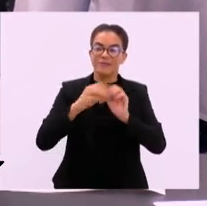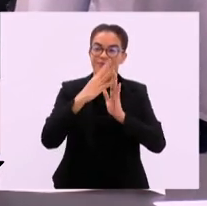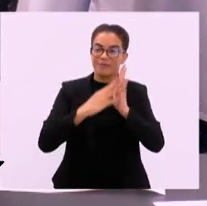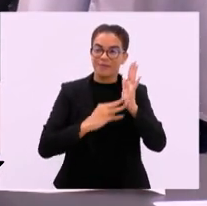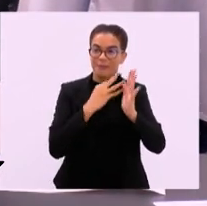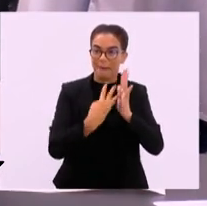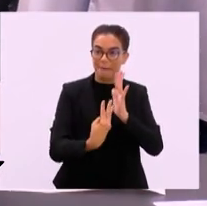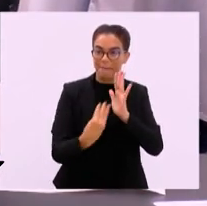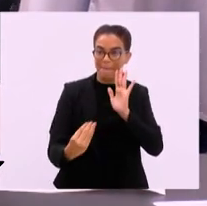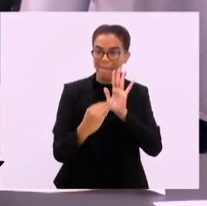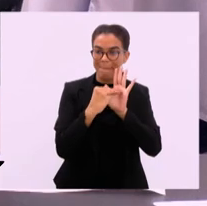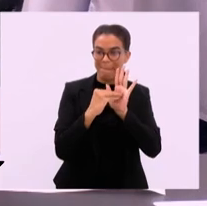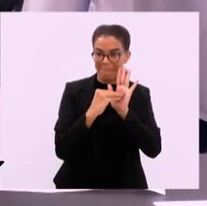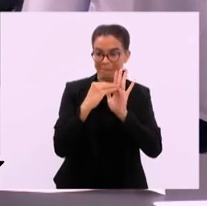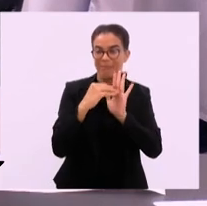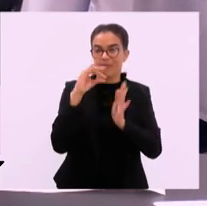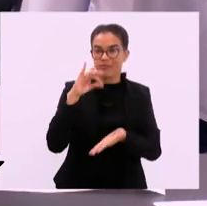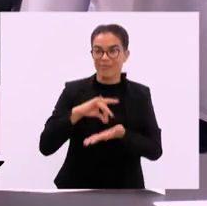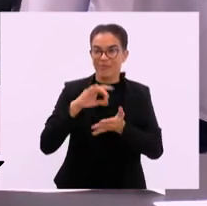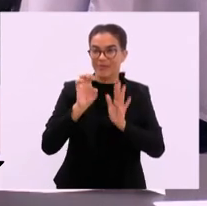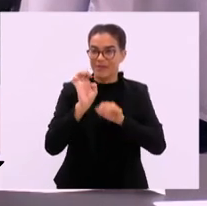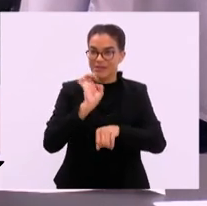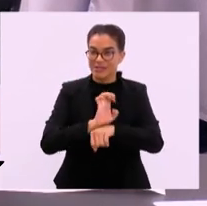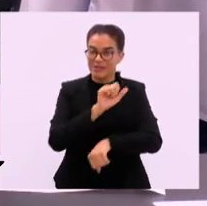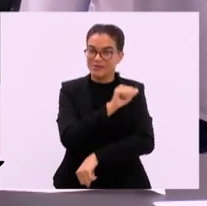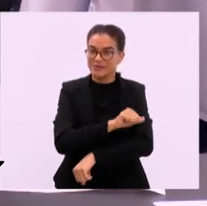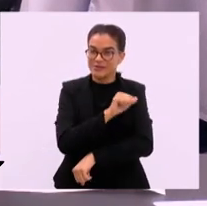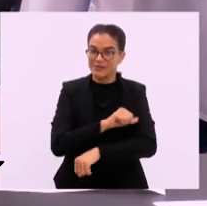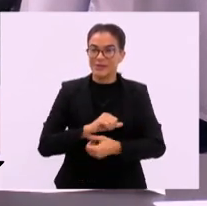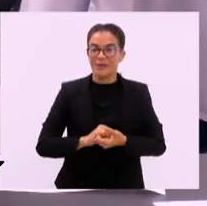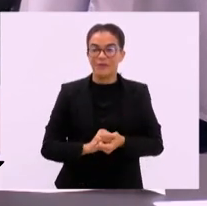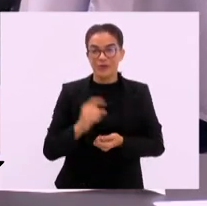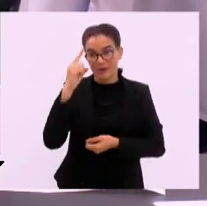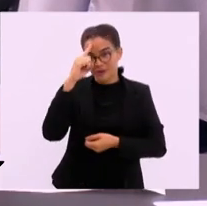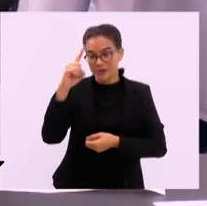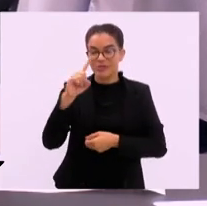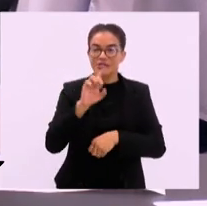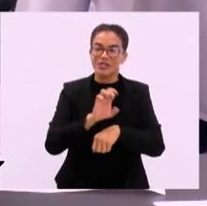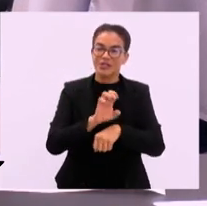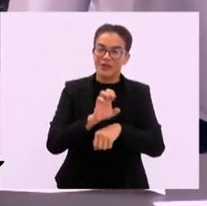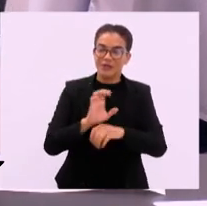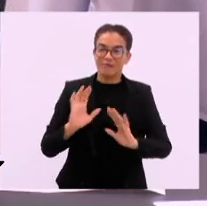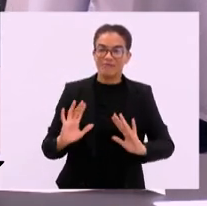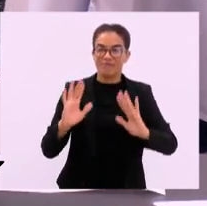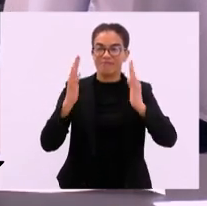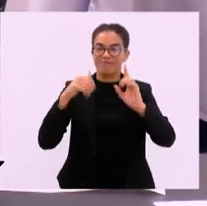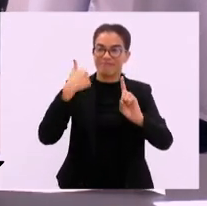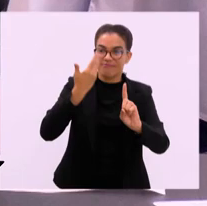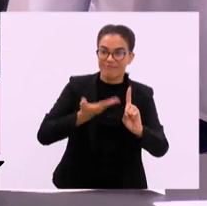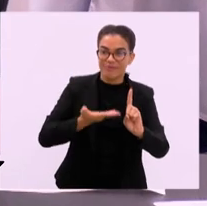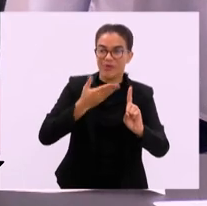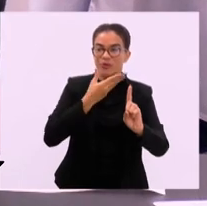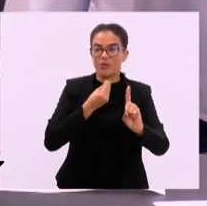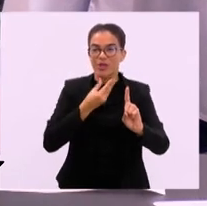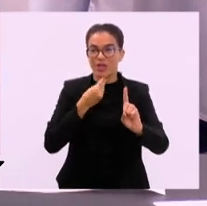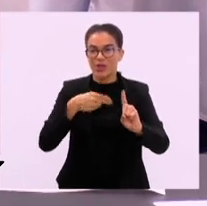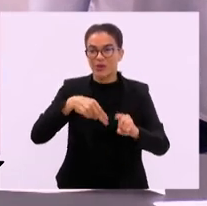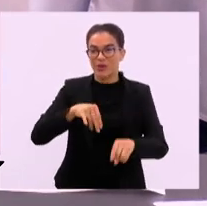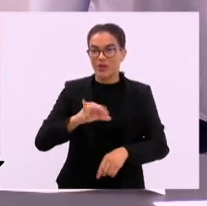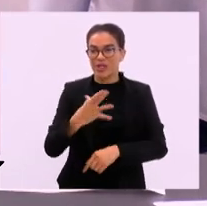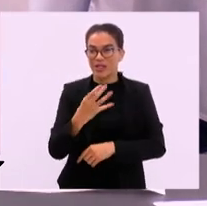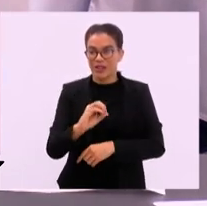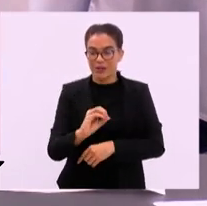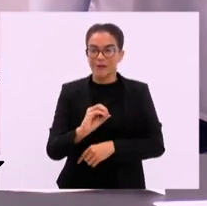2010, incluindo no calendário oficial do Estado do Rio de Janeiro o Dia Estadual de Homenagem aos Garotos do Ninho.